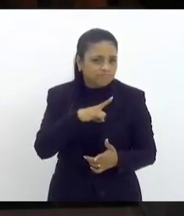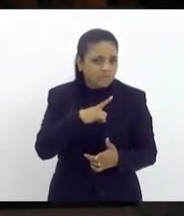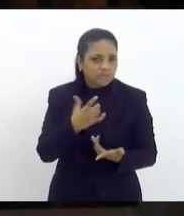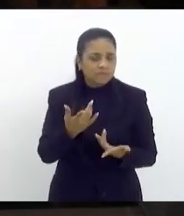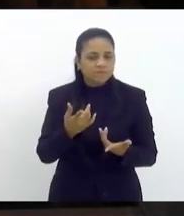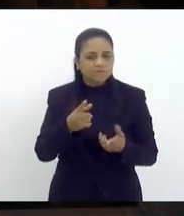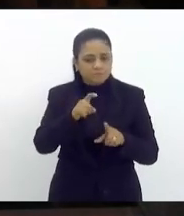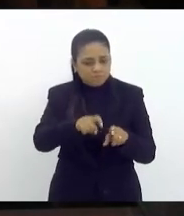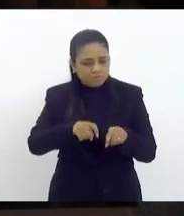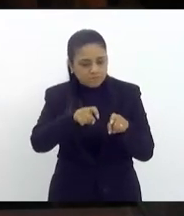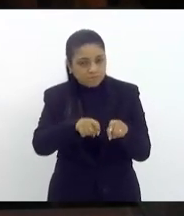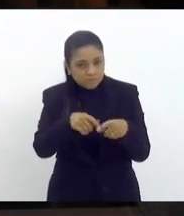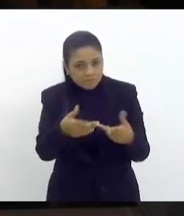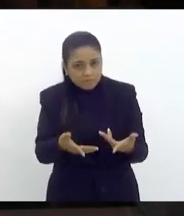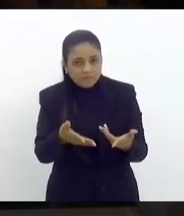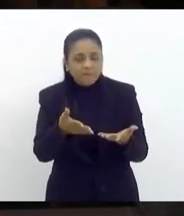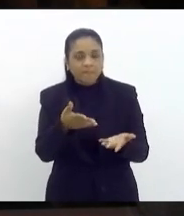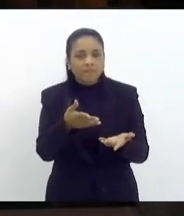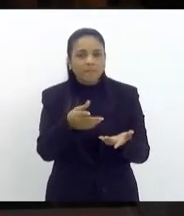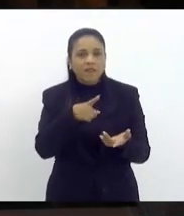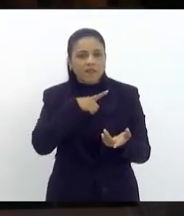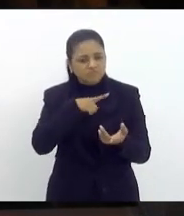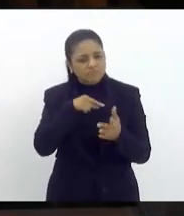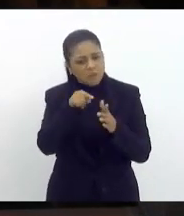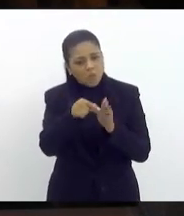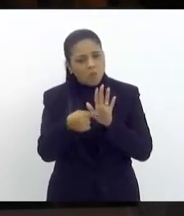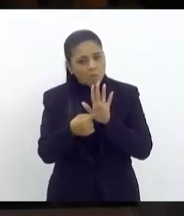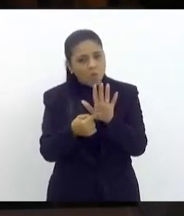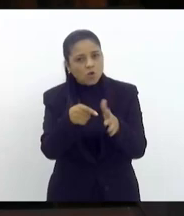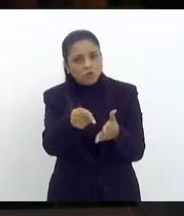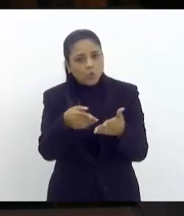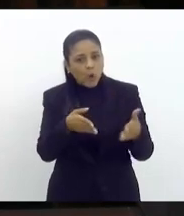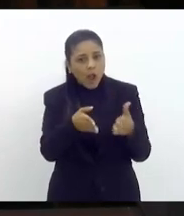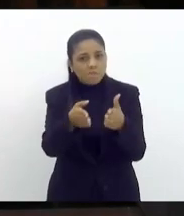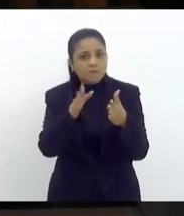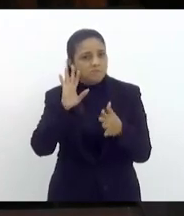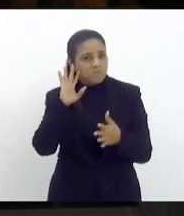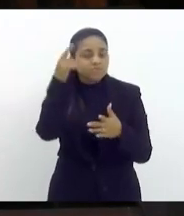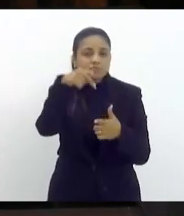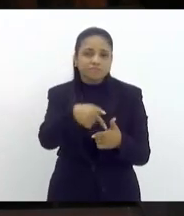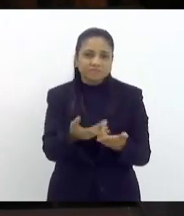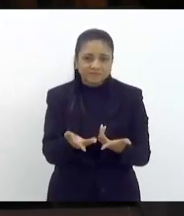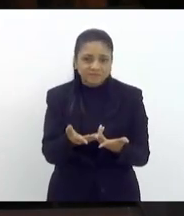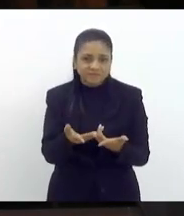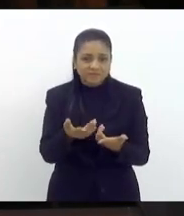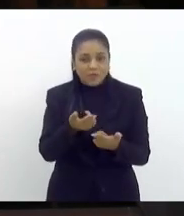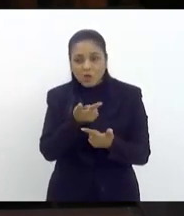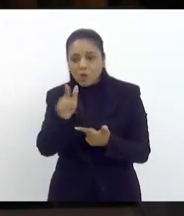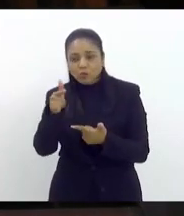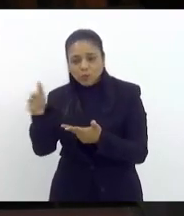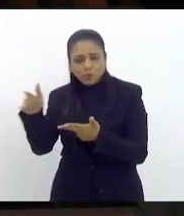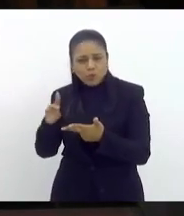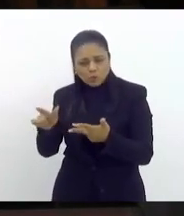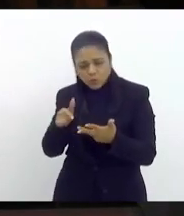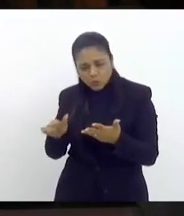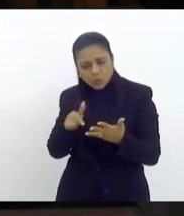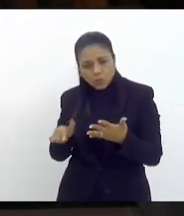ali tem um apontamento de um caminho dentre vários outros que a gente faz